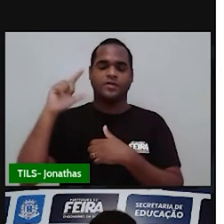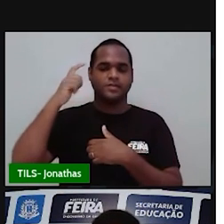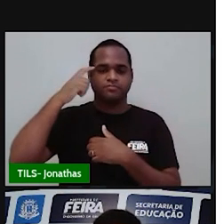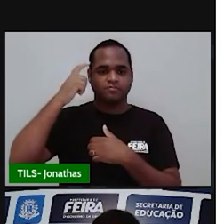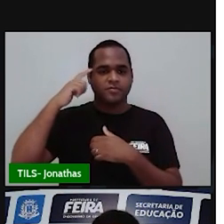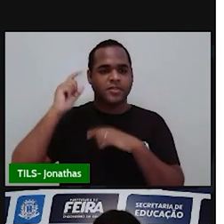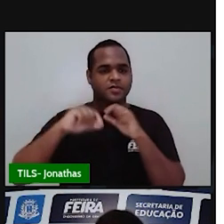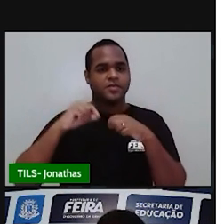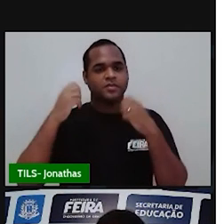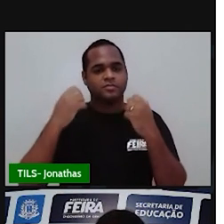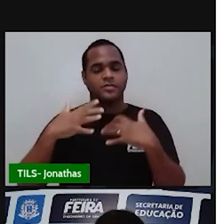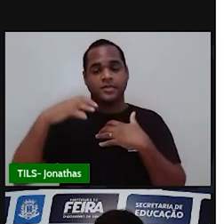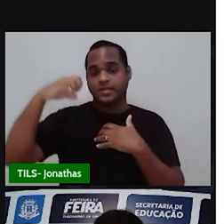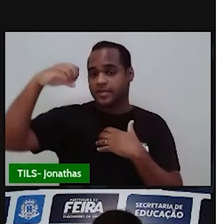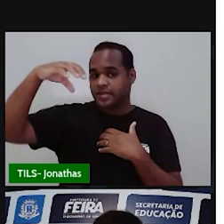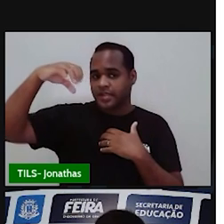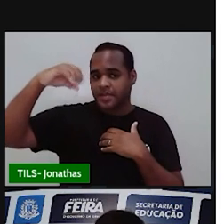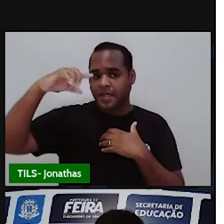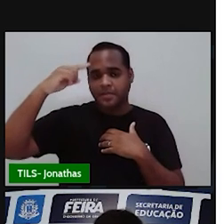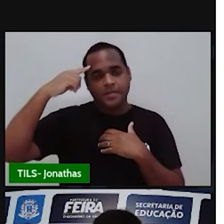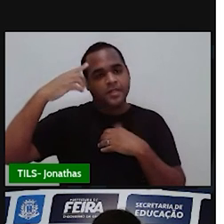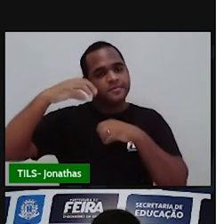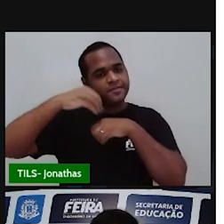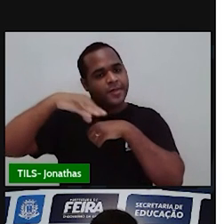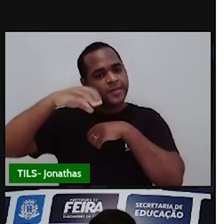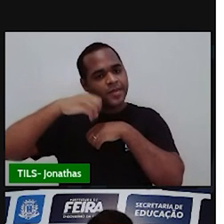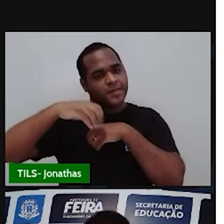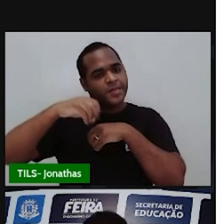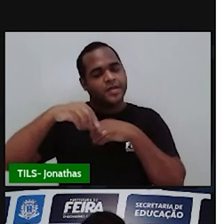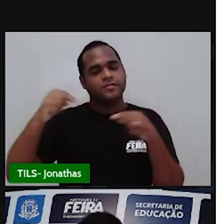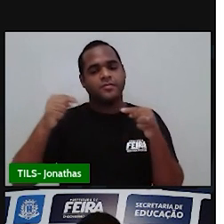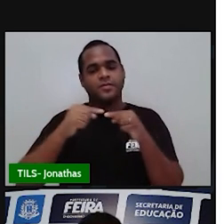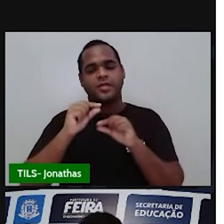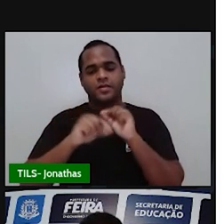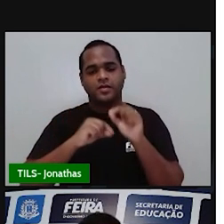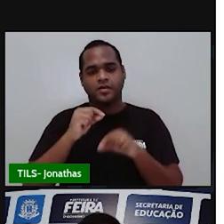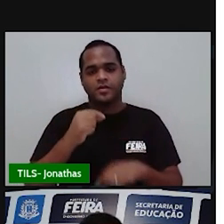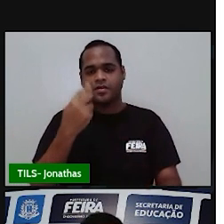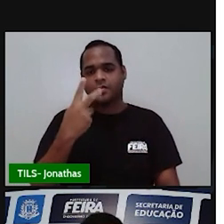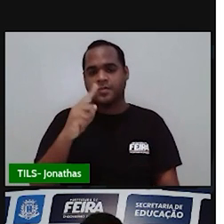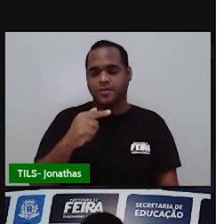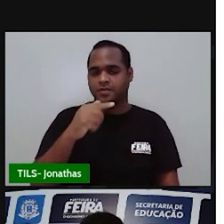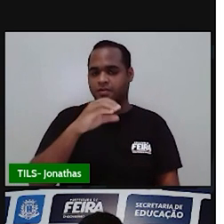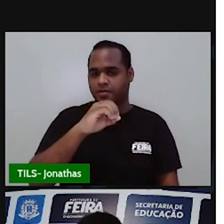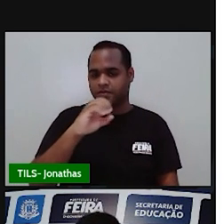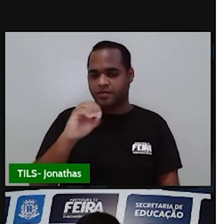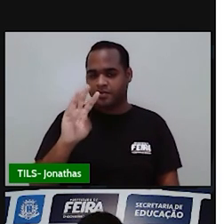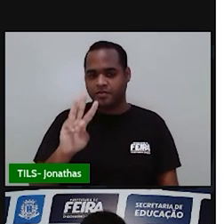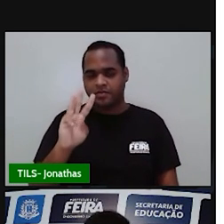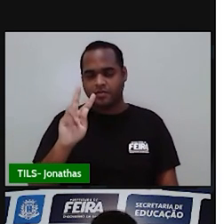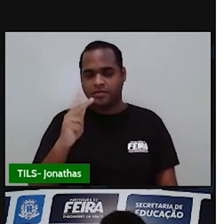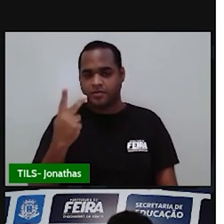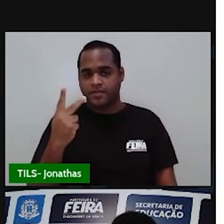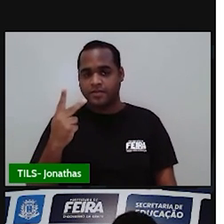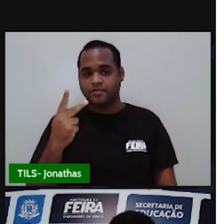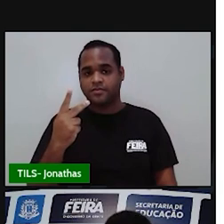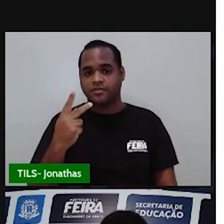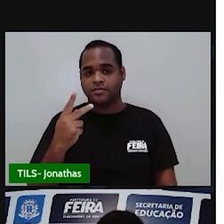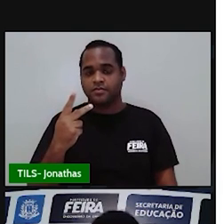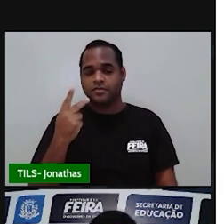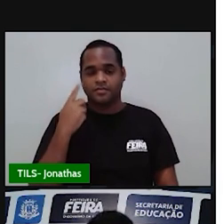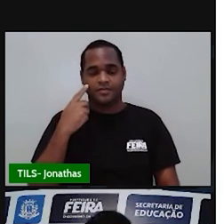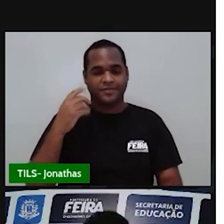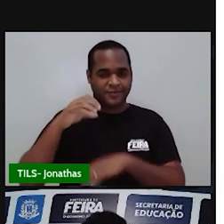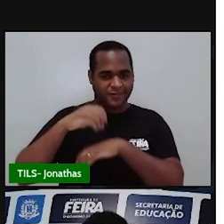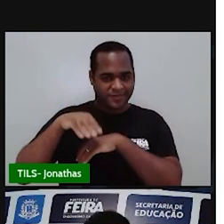aqui para uma lâmpada, pegando isso, né, esse consumo de 2.700 watts por hora,